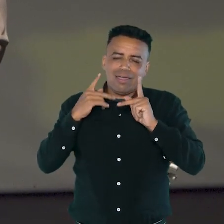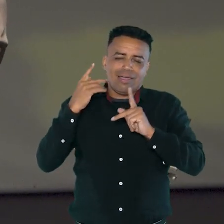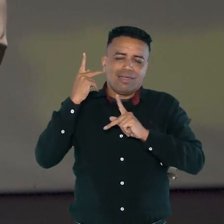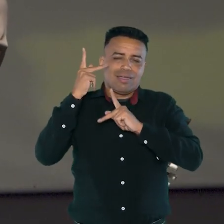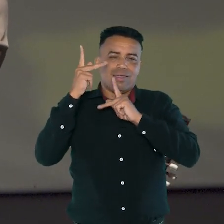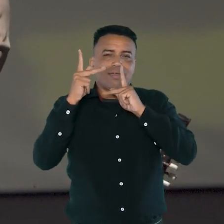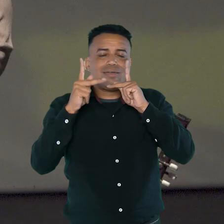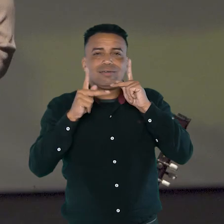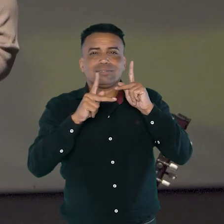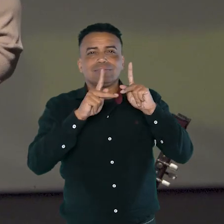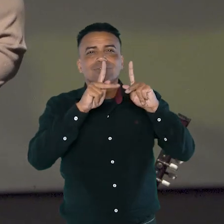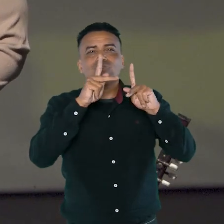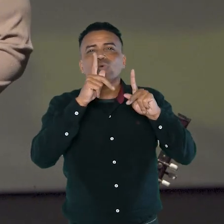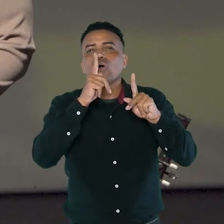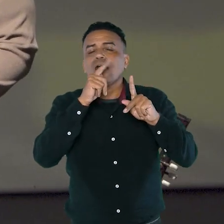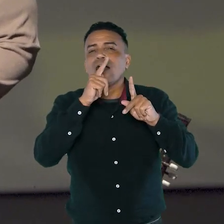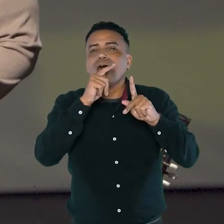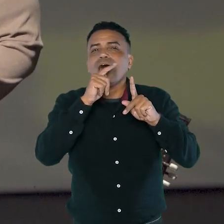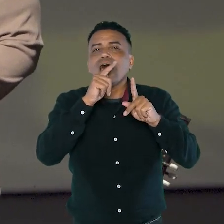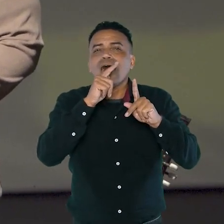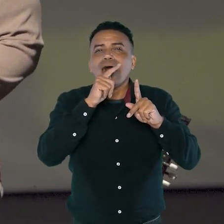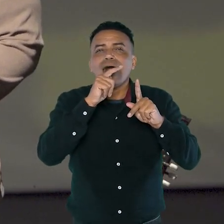movendo a água